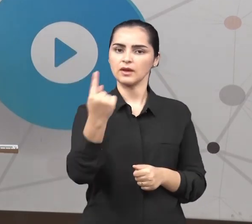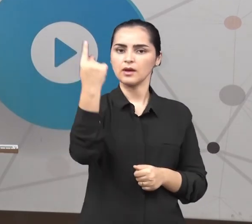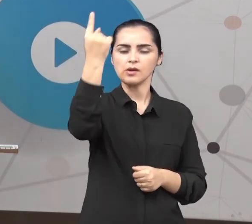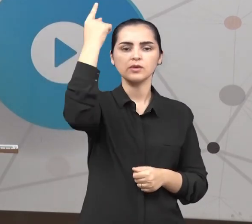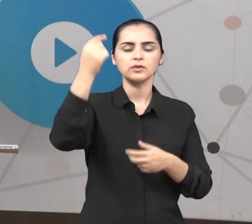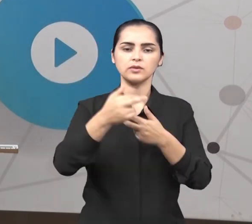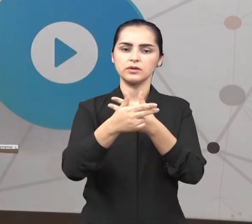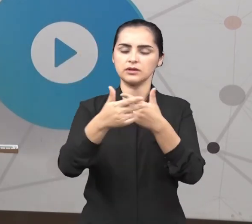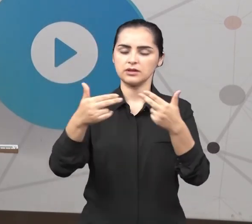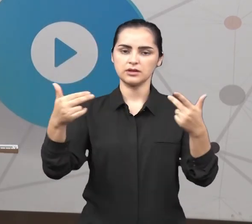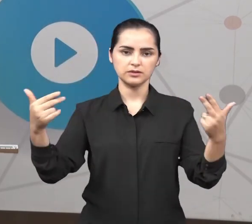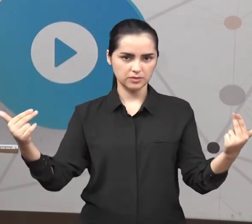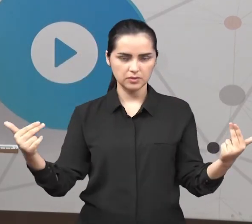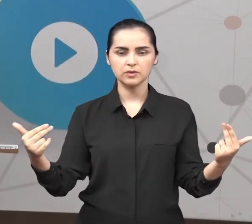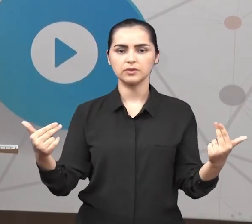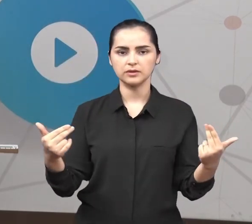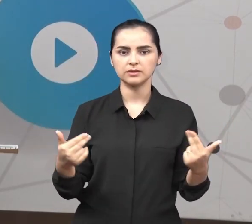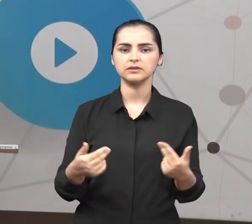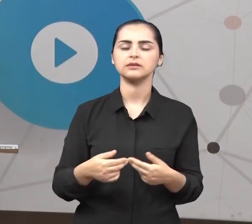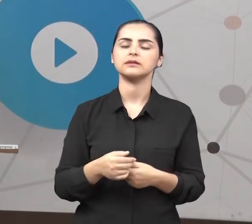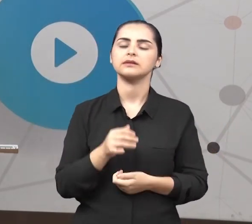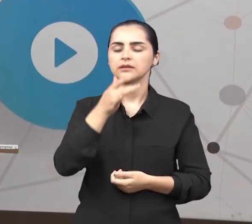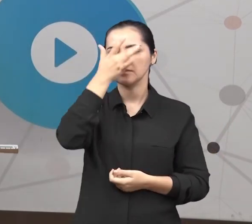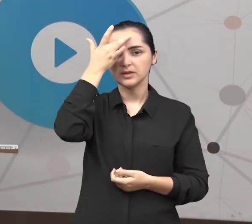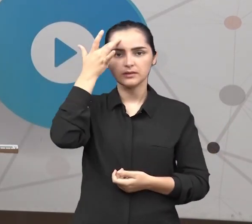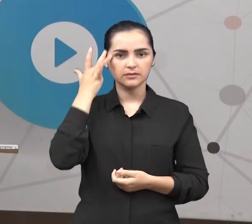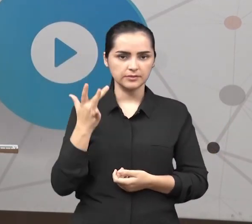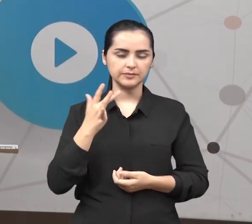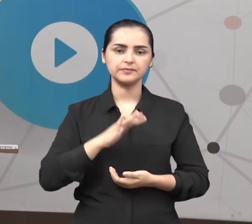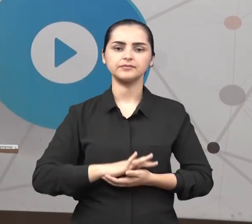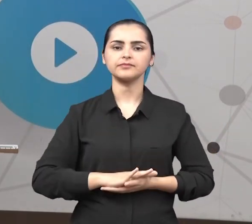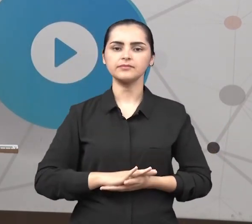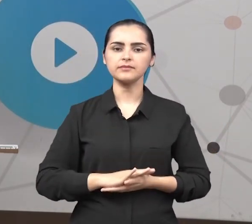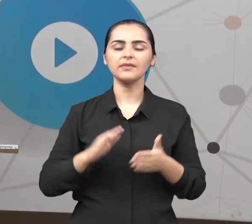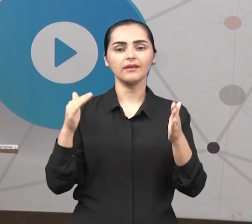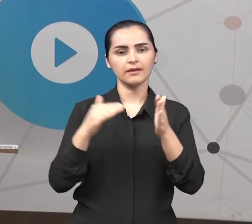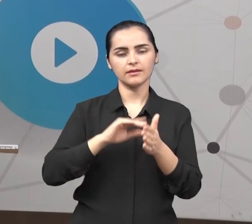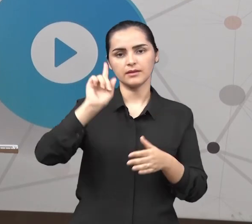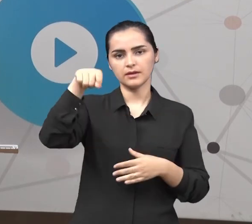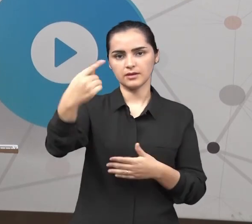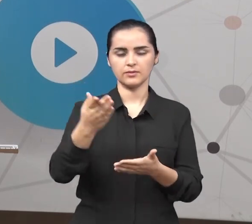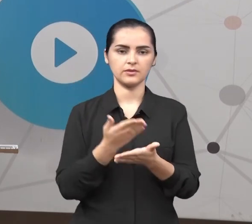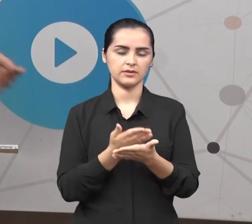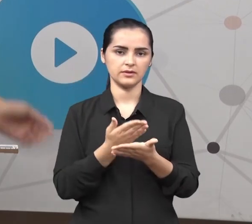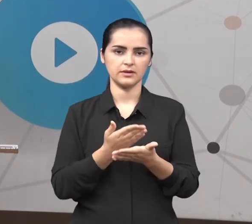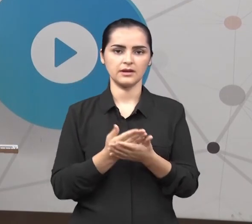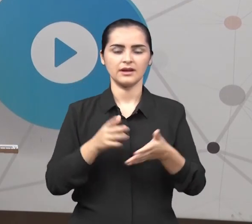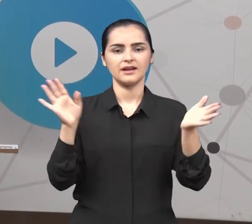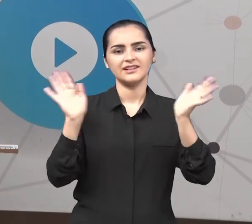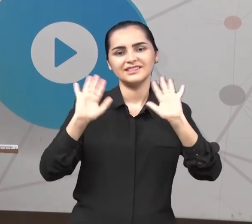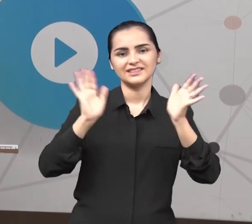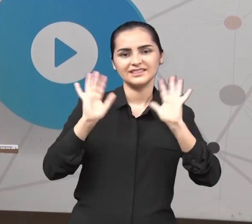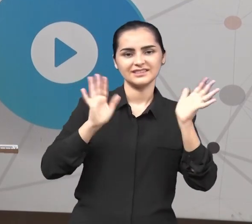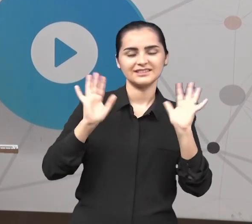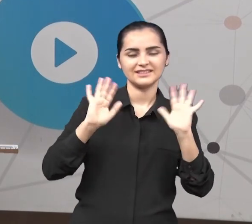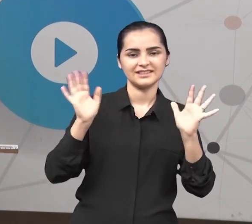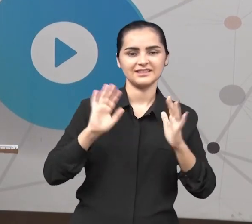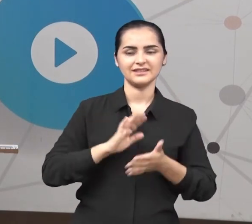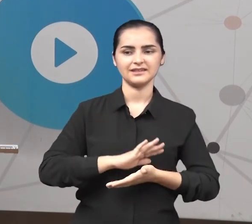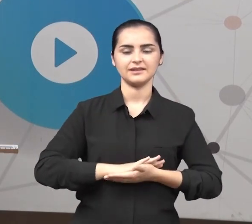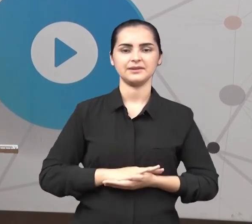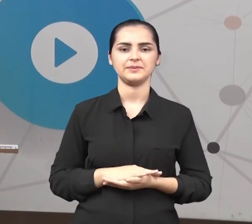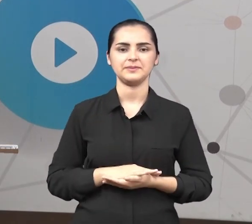de alguns objetos, coisas e pessoas. Até a próxima aula. Tchau!